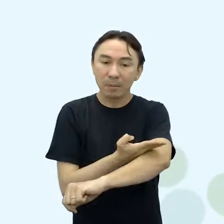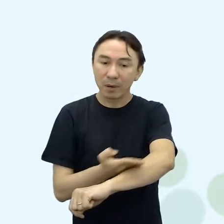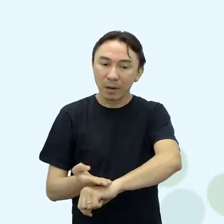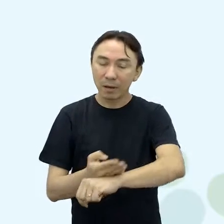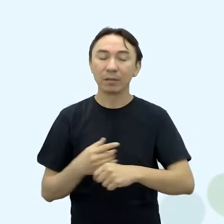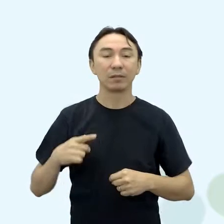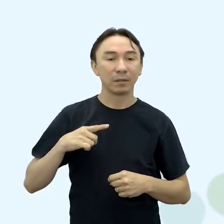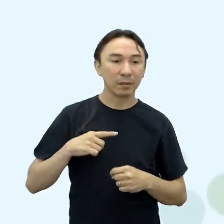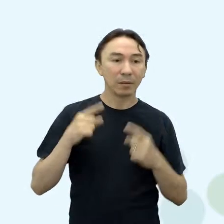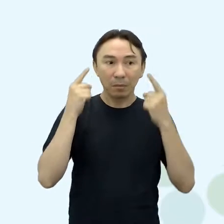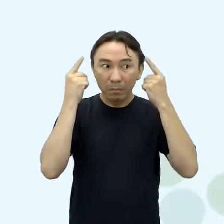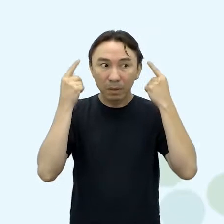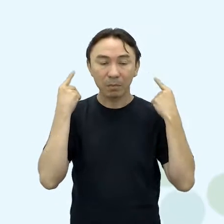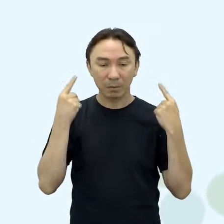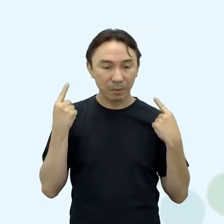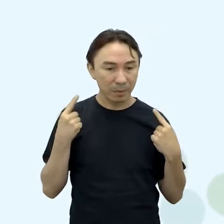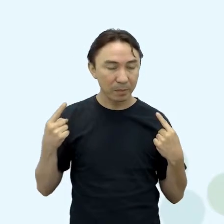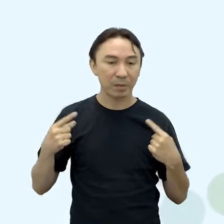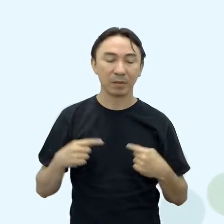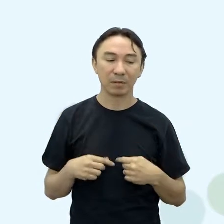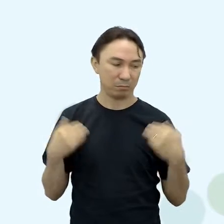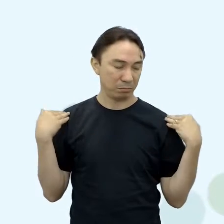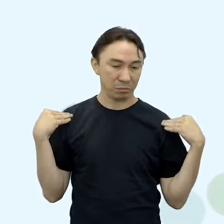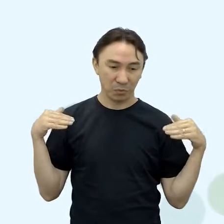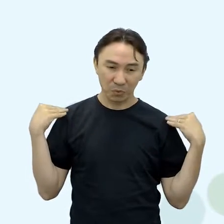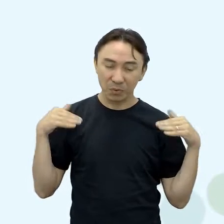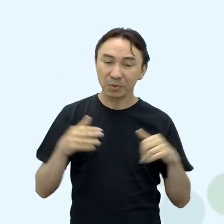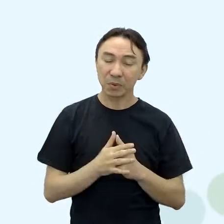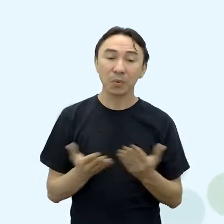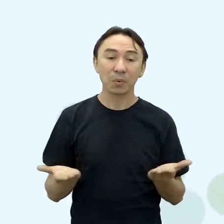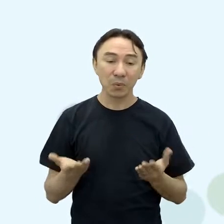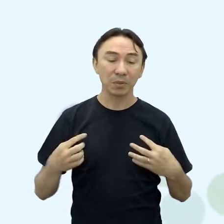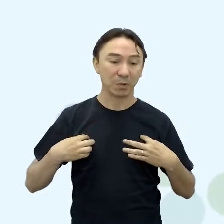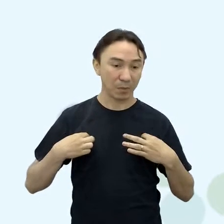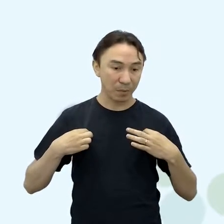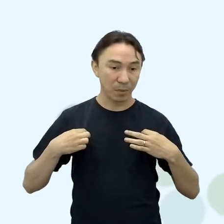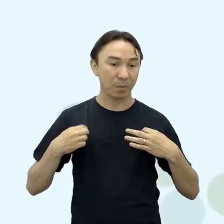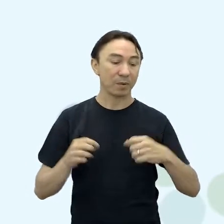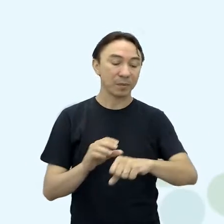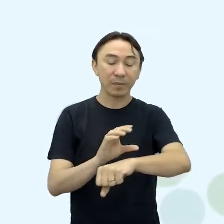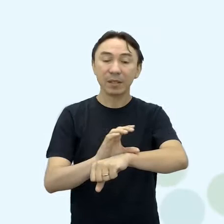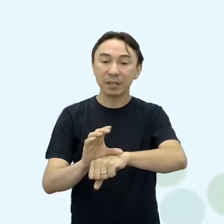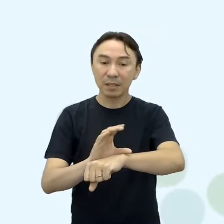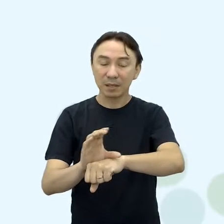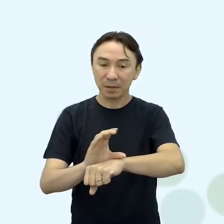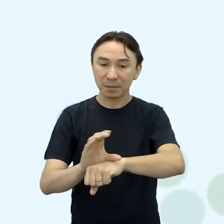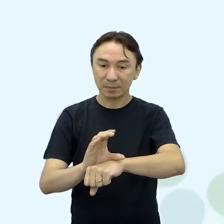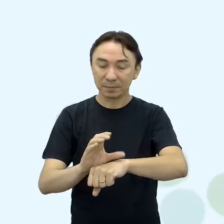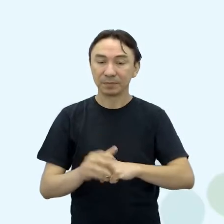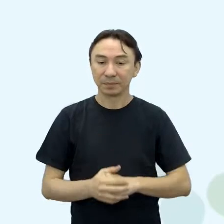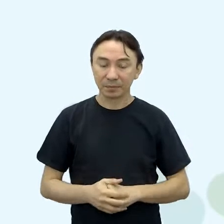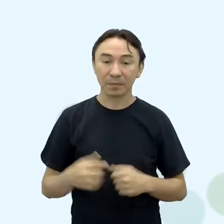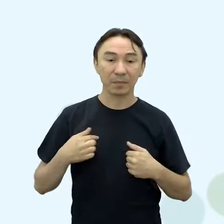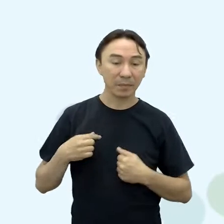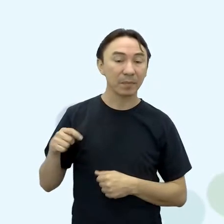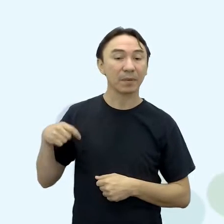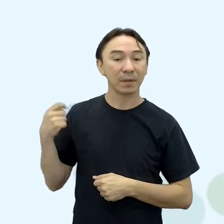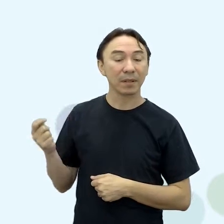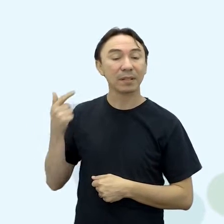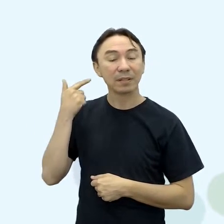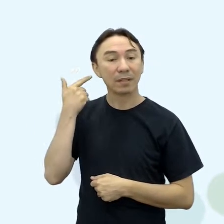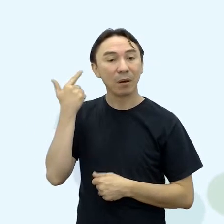altura dos ombros. Hoje eu estou com uma blusinha cinza e uma calça jeans escura. O meu